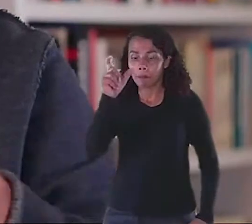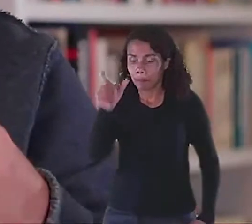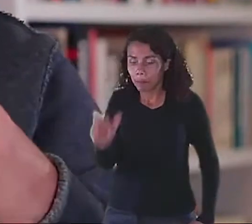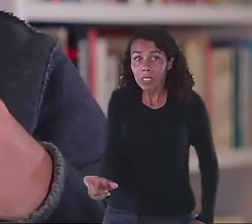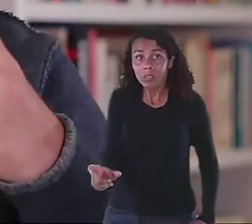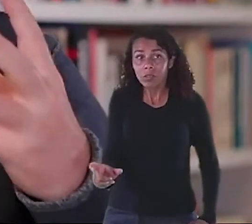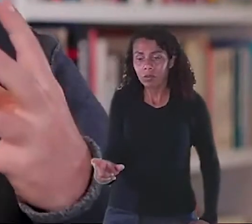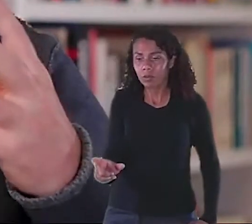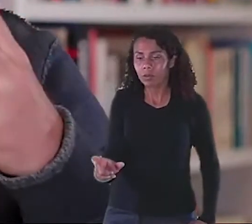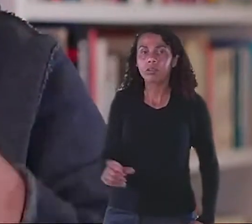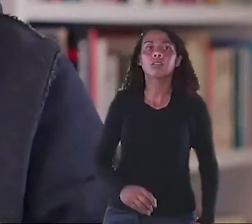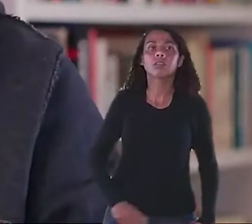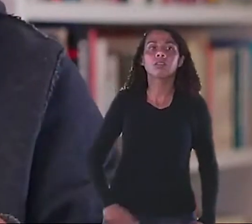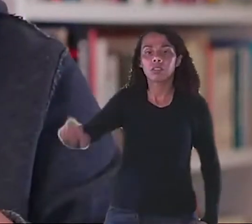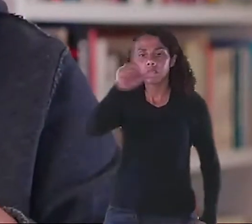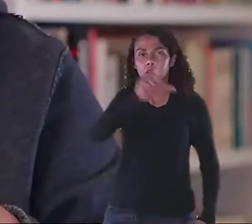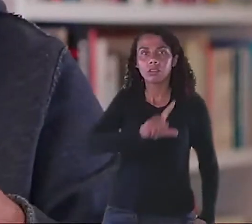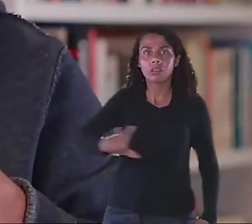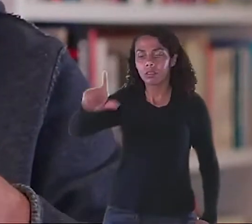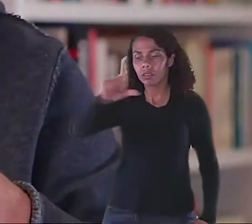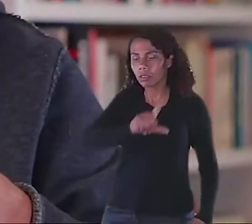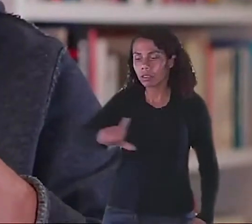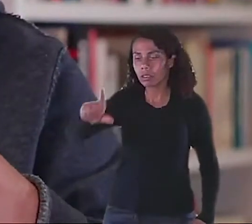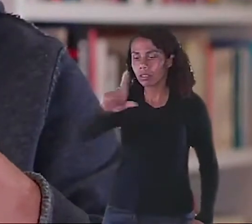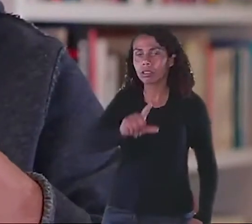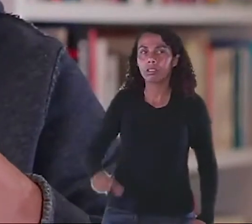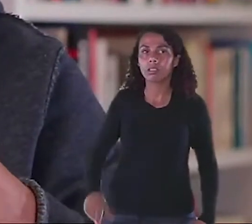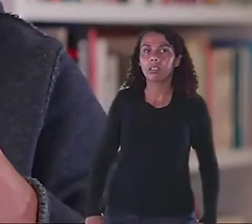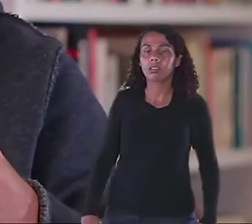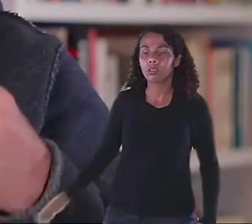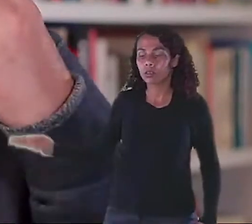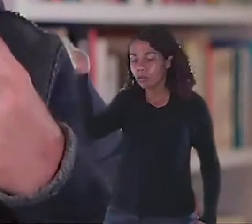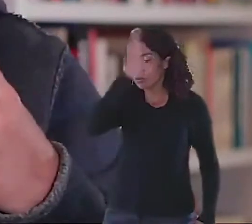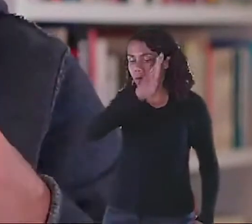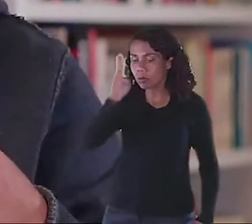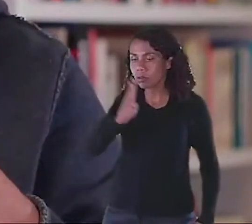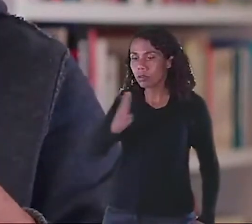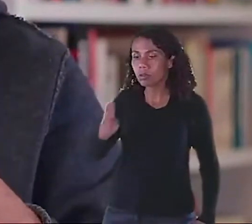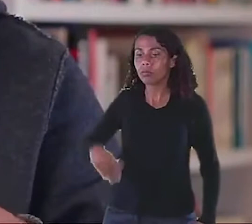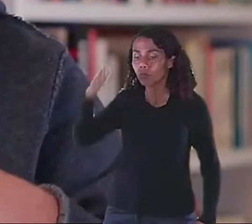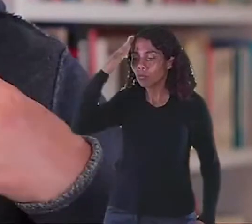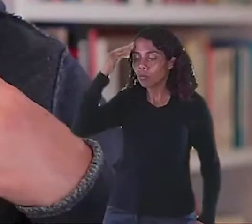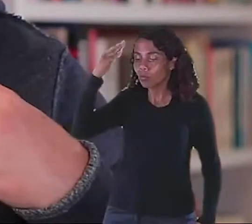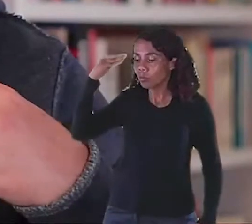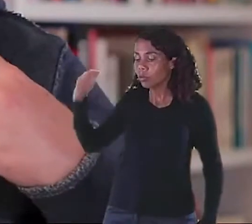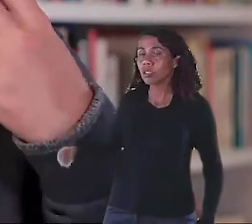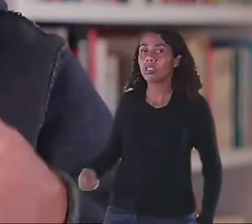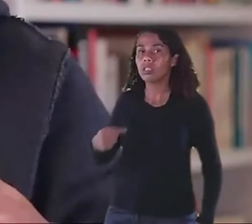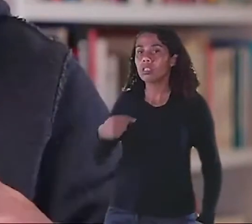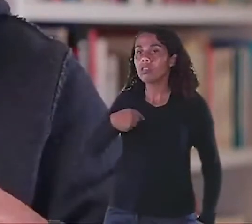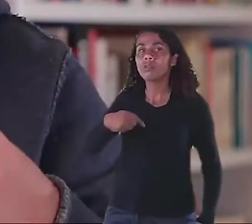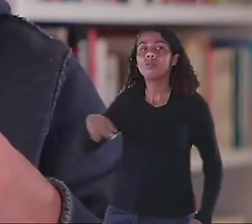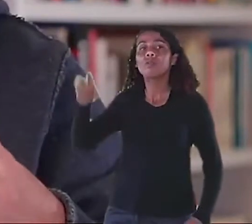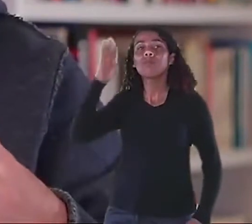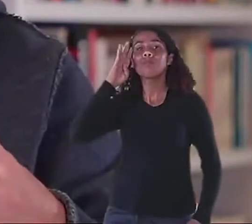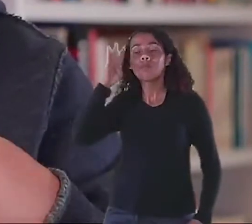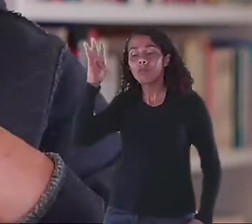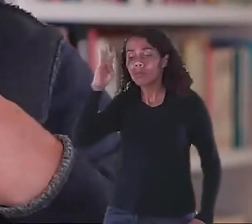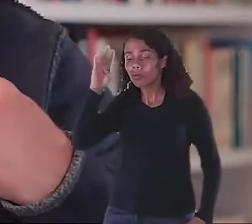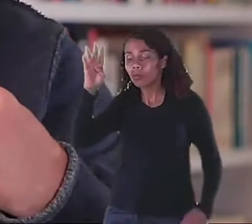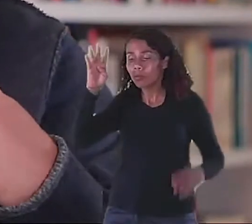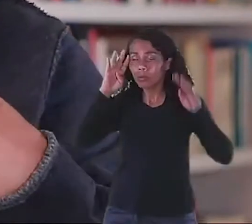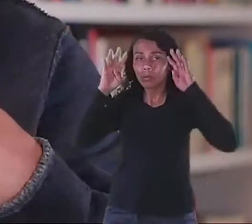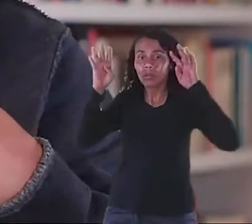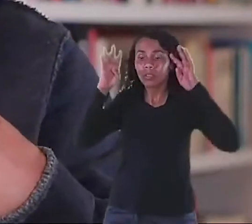maior influência em grandeza do que é? Imaginando que o Paulo... Pelos textos, ele parece ser maior do que é.